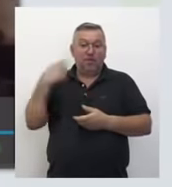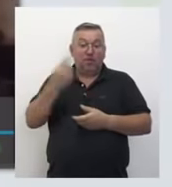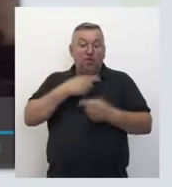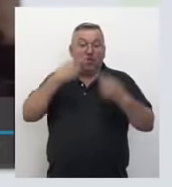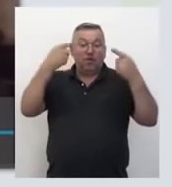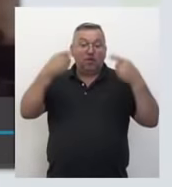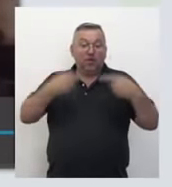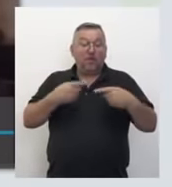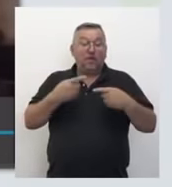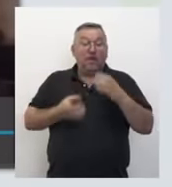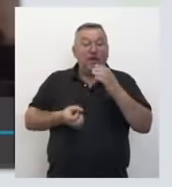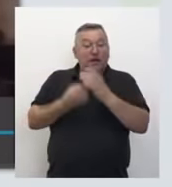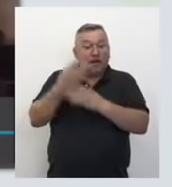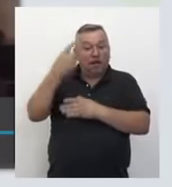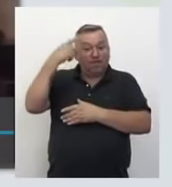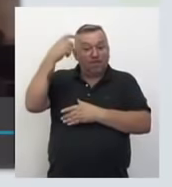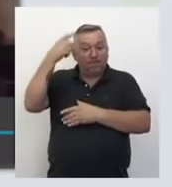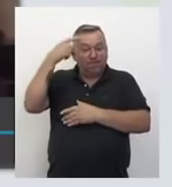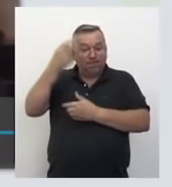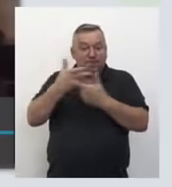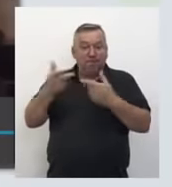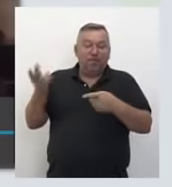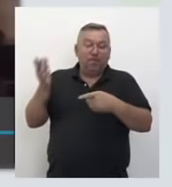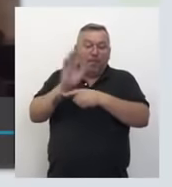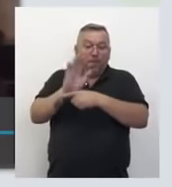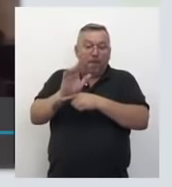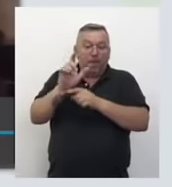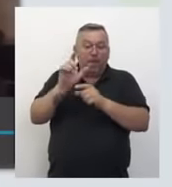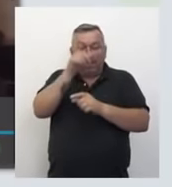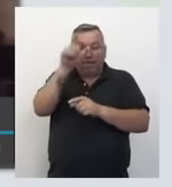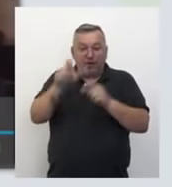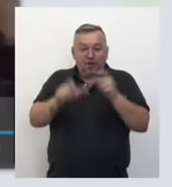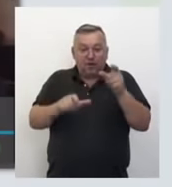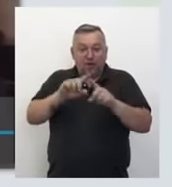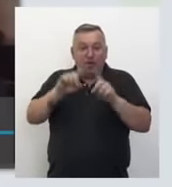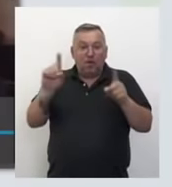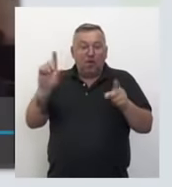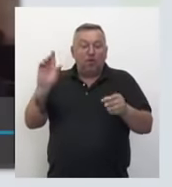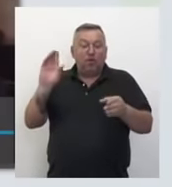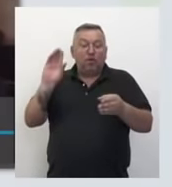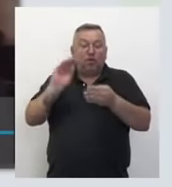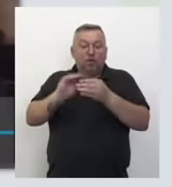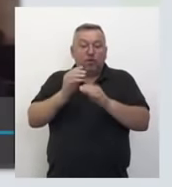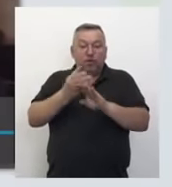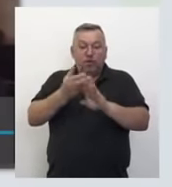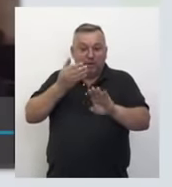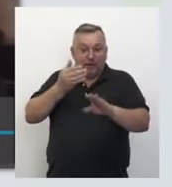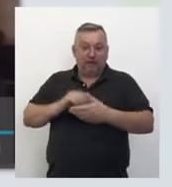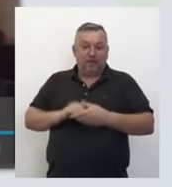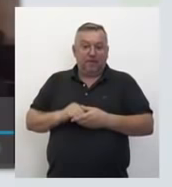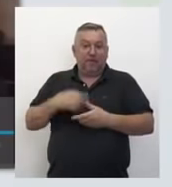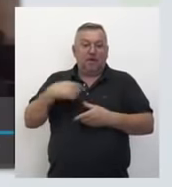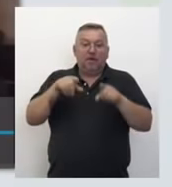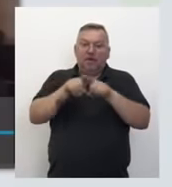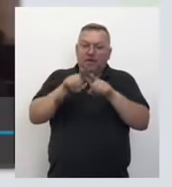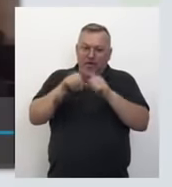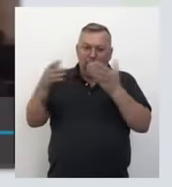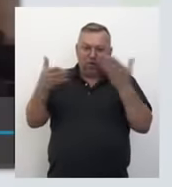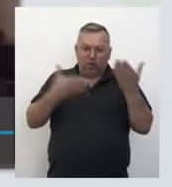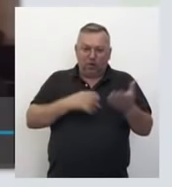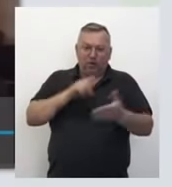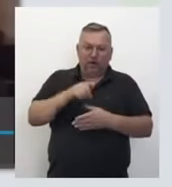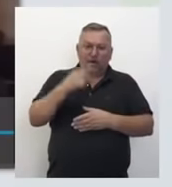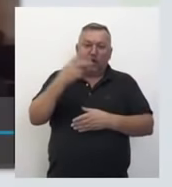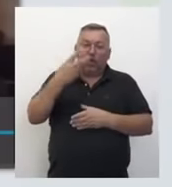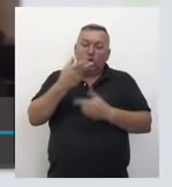desafio é criar alguma coisa que ajude a conectar as pessoas ou a diminuir as distâncias entre elas, né? Eu pensei aqui em